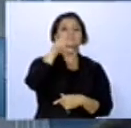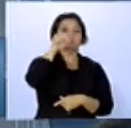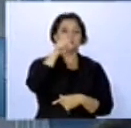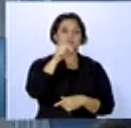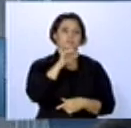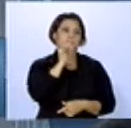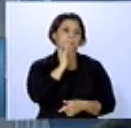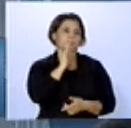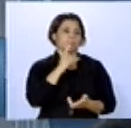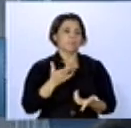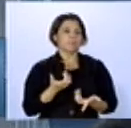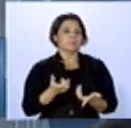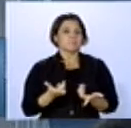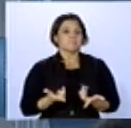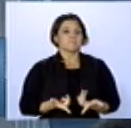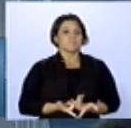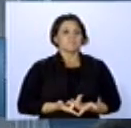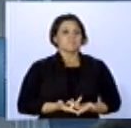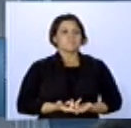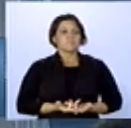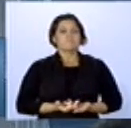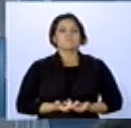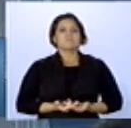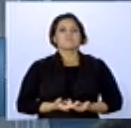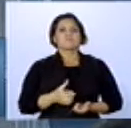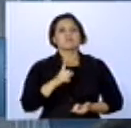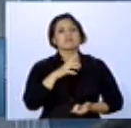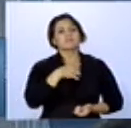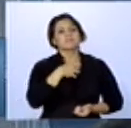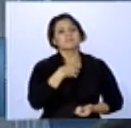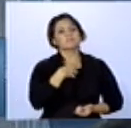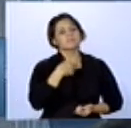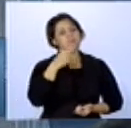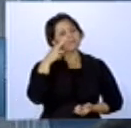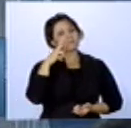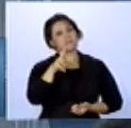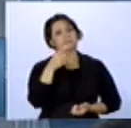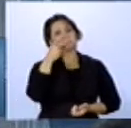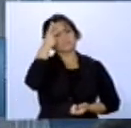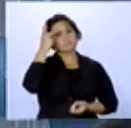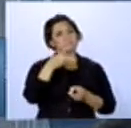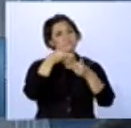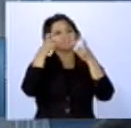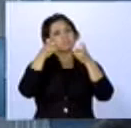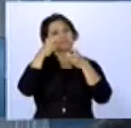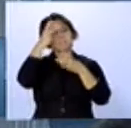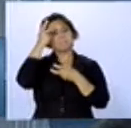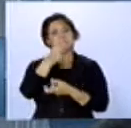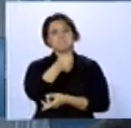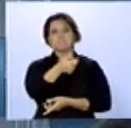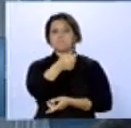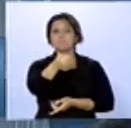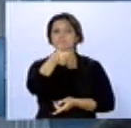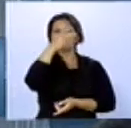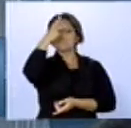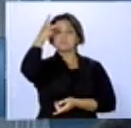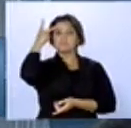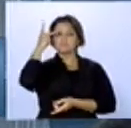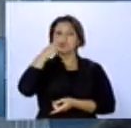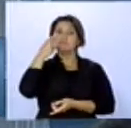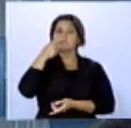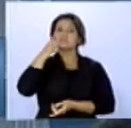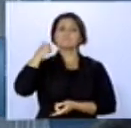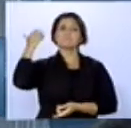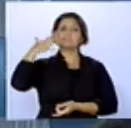um elemento que me chamou atenção aqui nesse debate hoje é que poucos oradores chamaram atenção